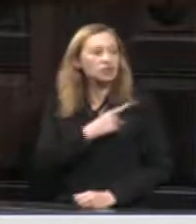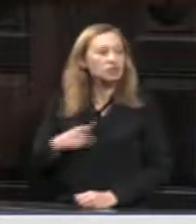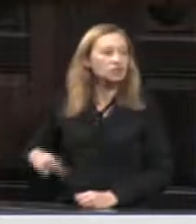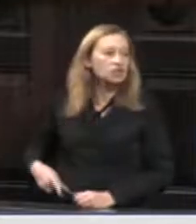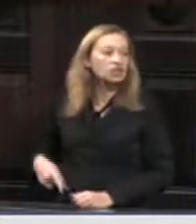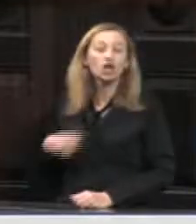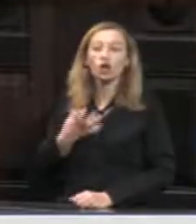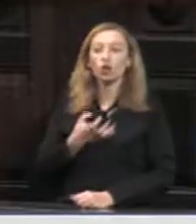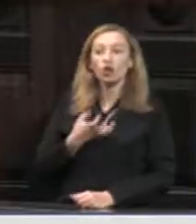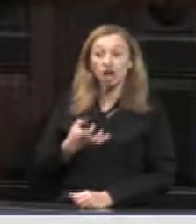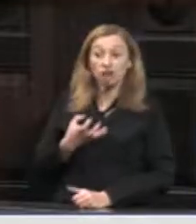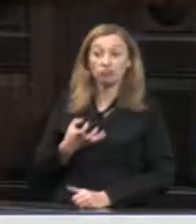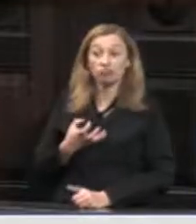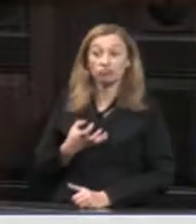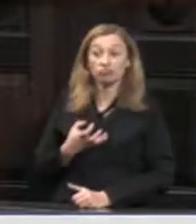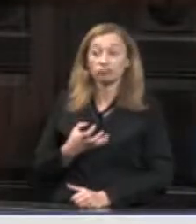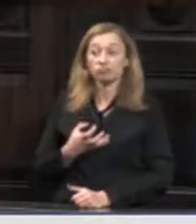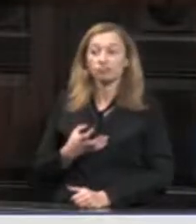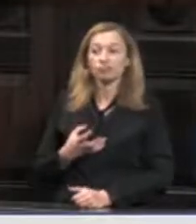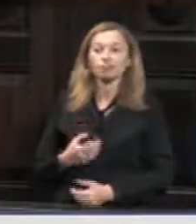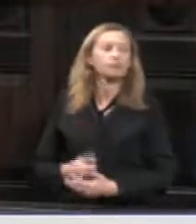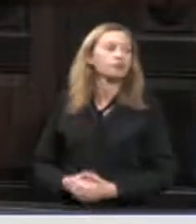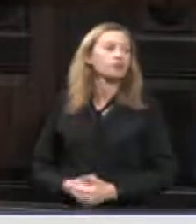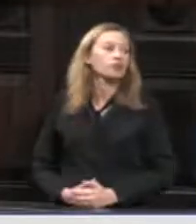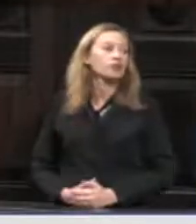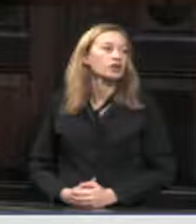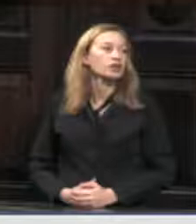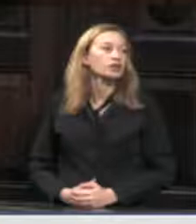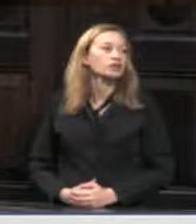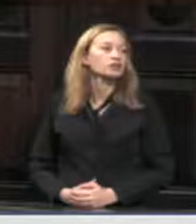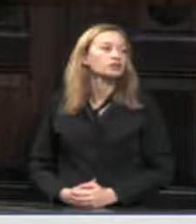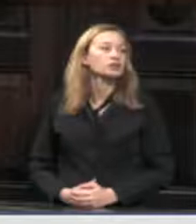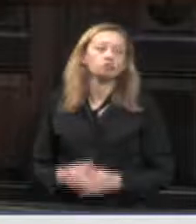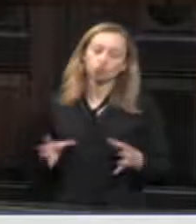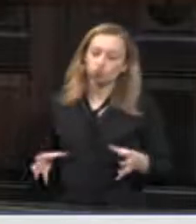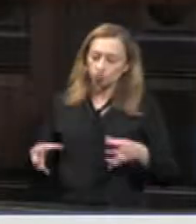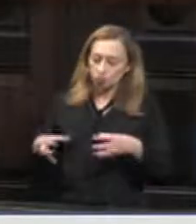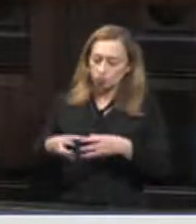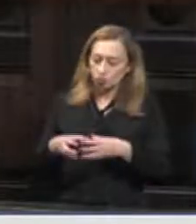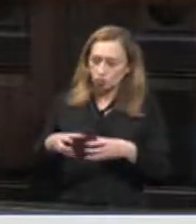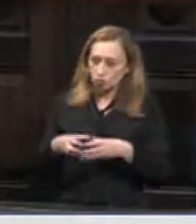eu quero aqui fazer coro à comissão